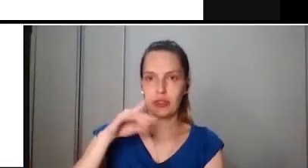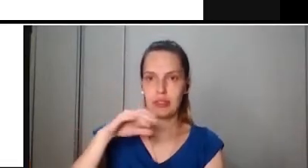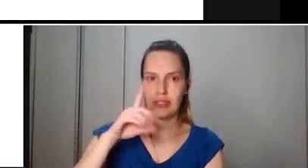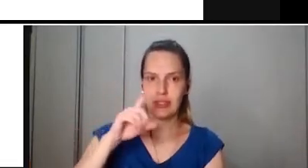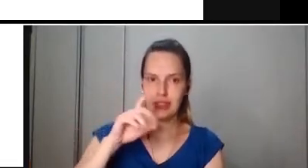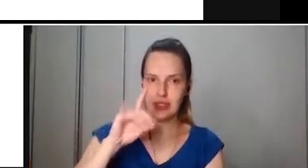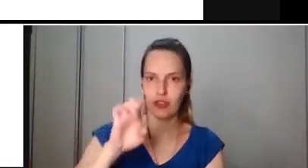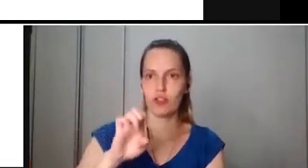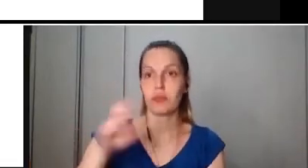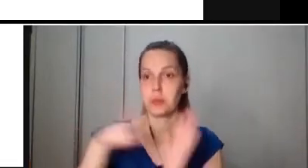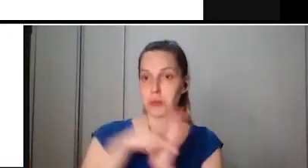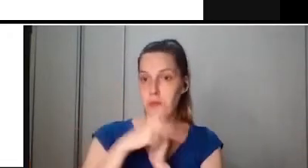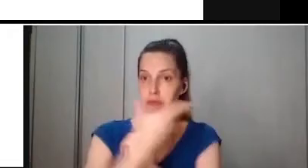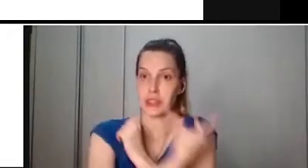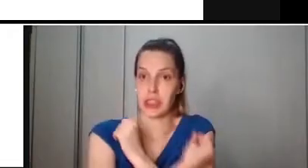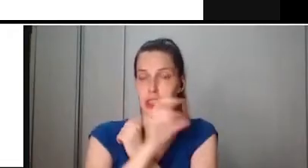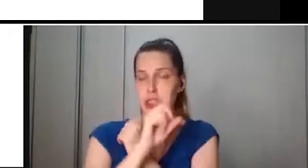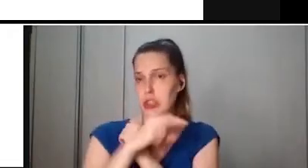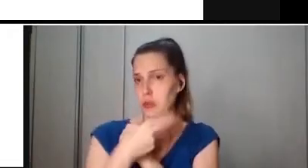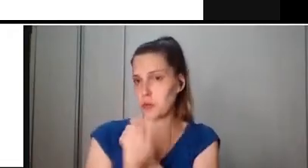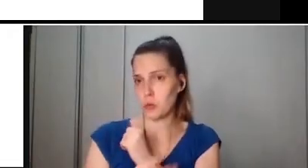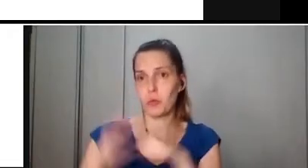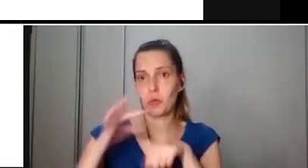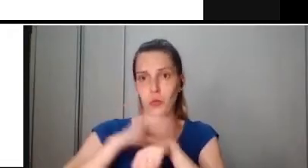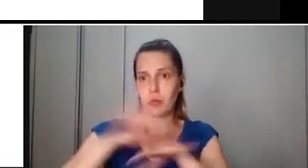infecções naturais,